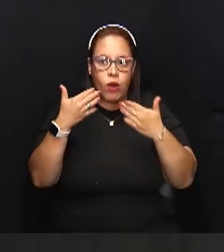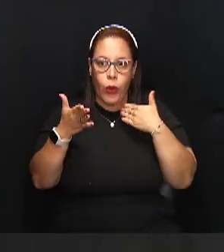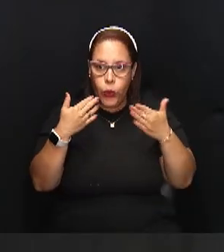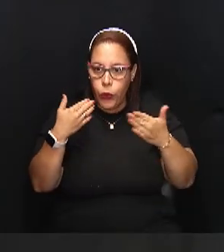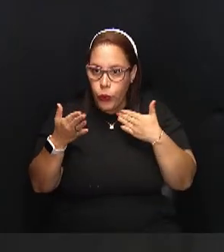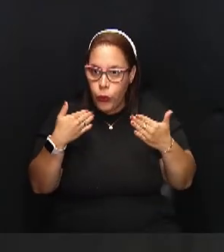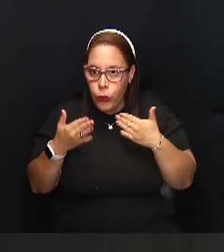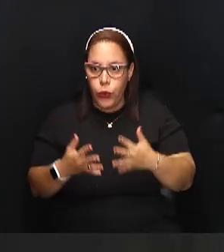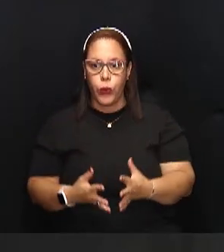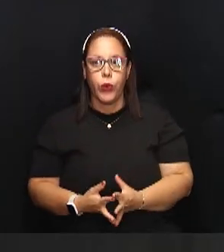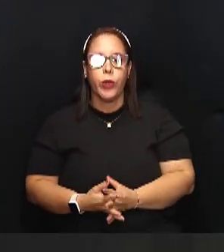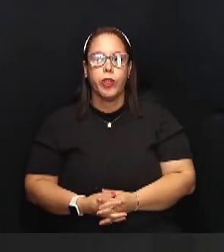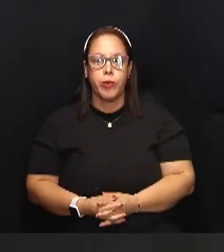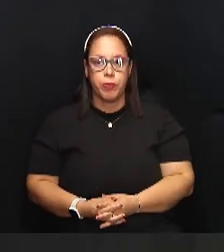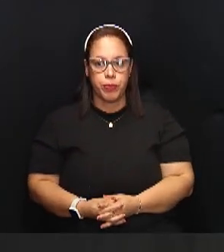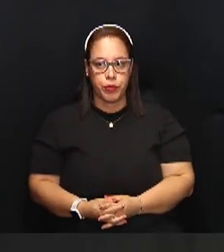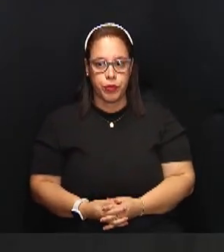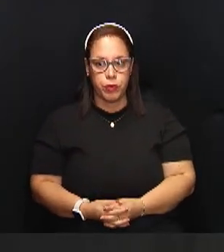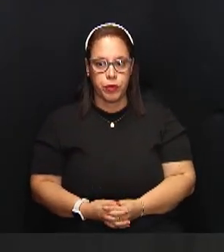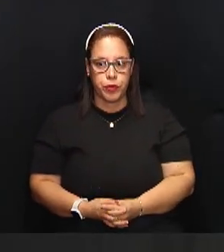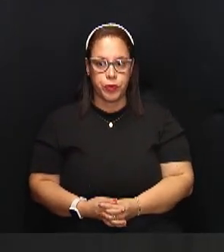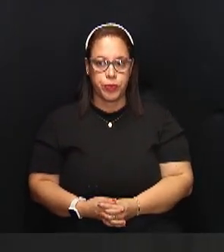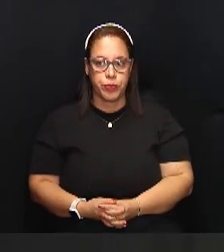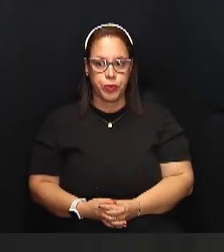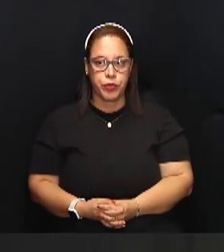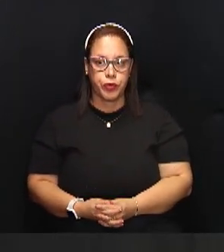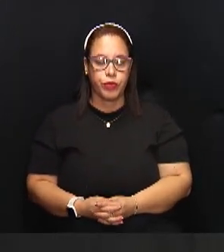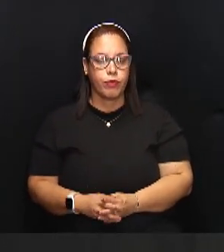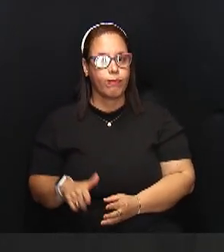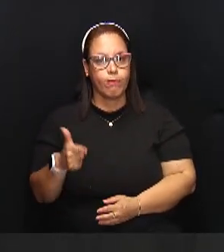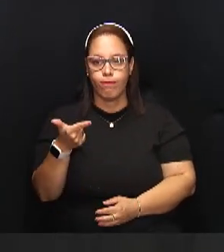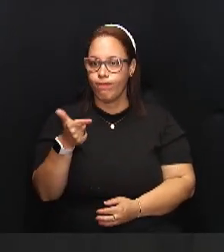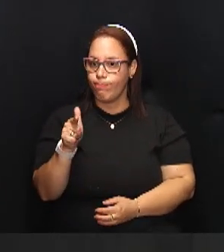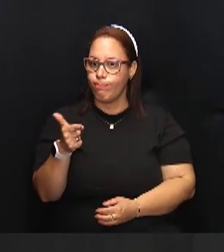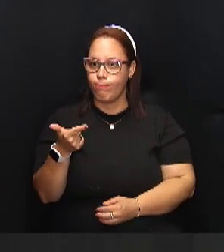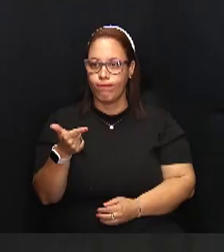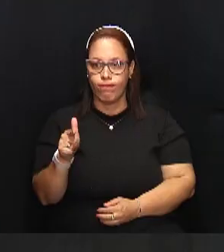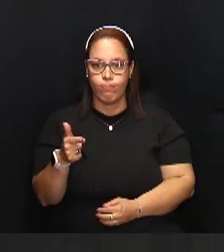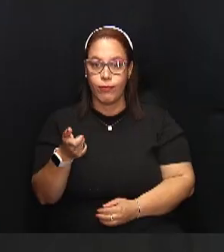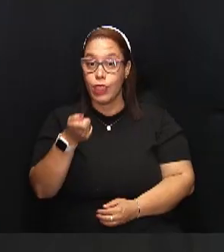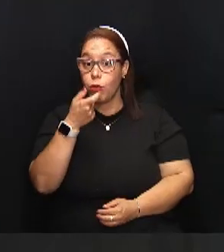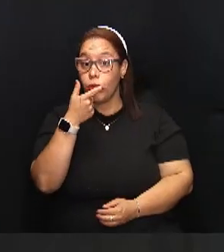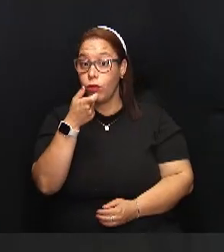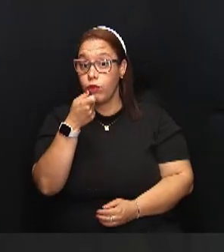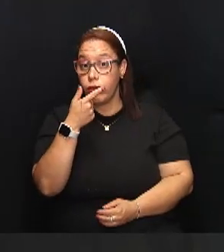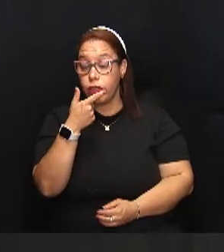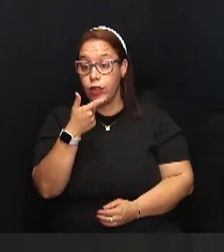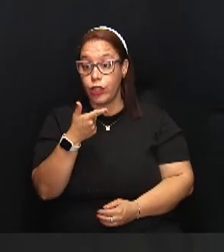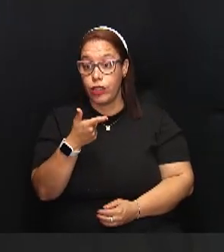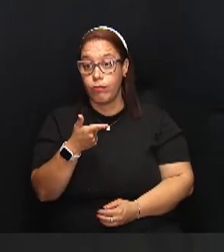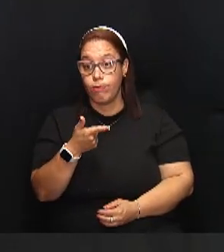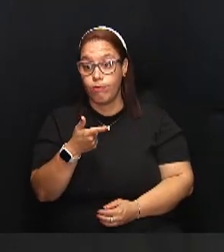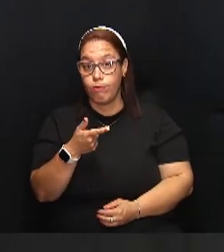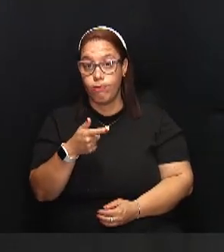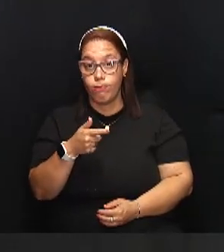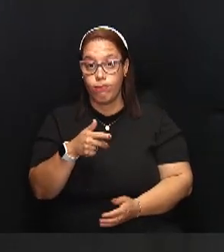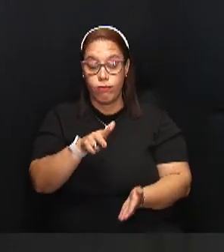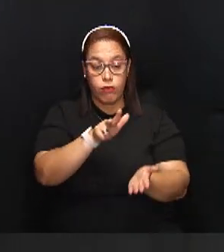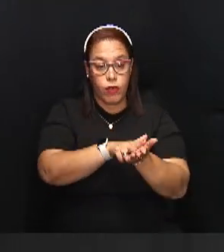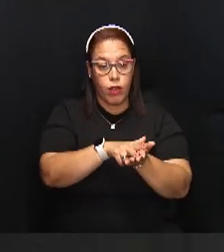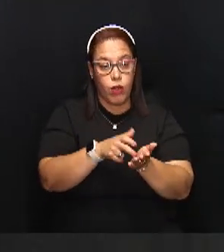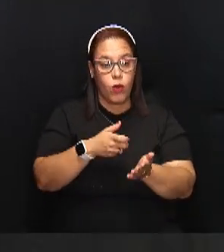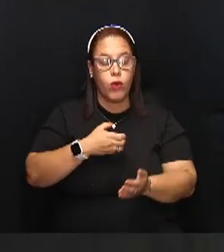isso. Houve momentos que nós não tínhamos medicação para que se fosse feita intubação de